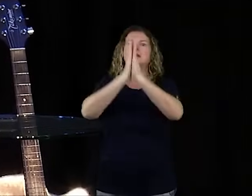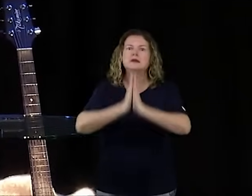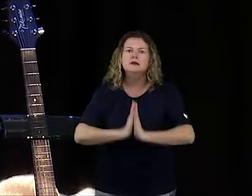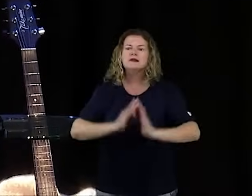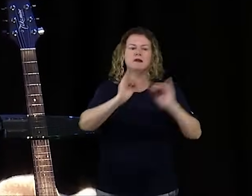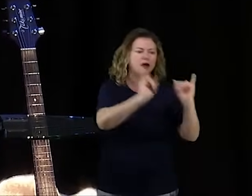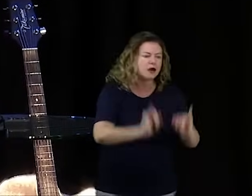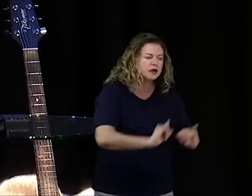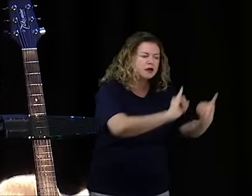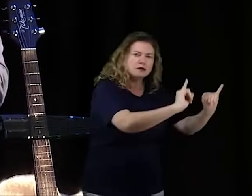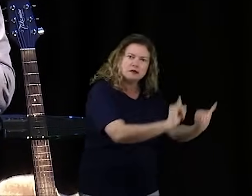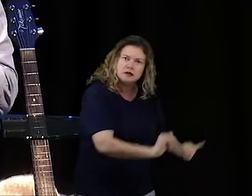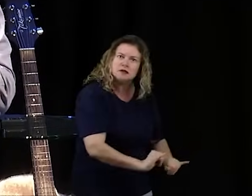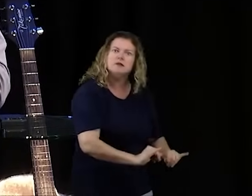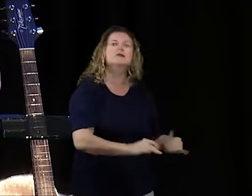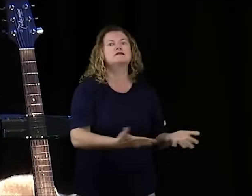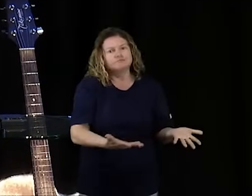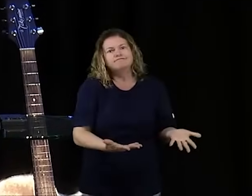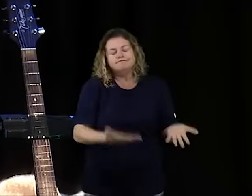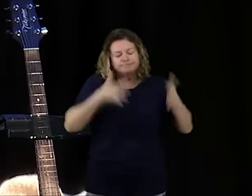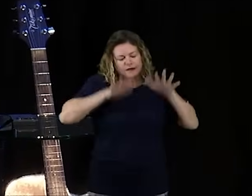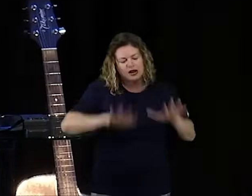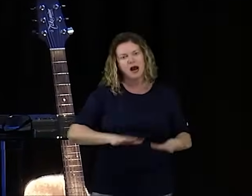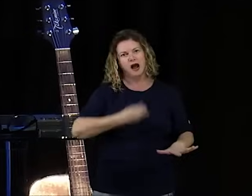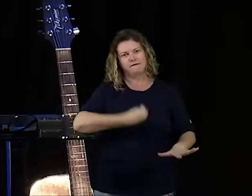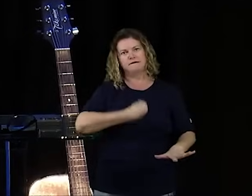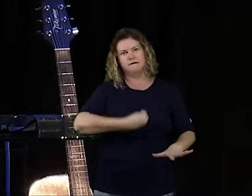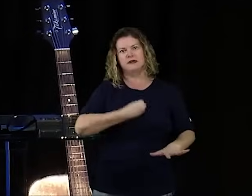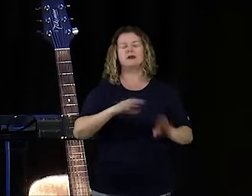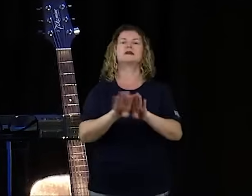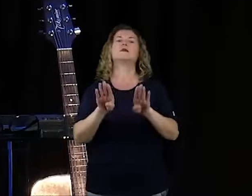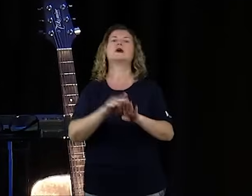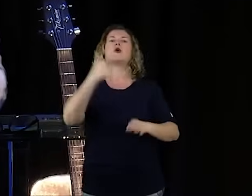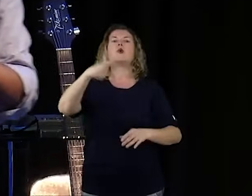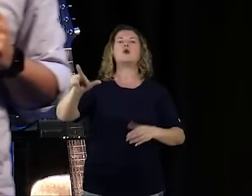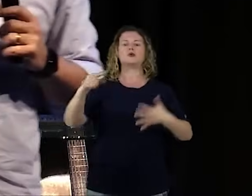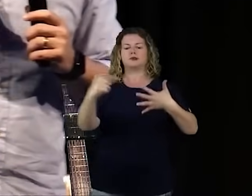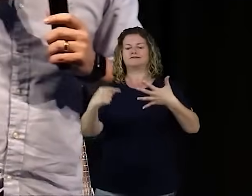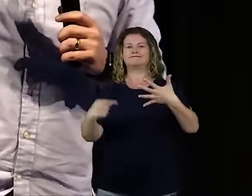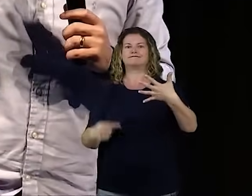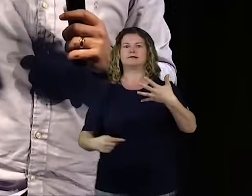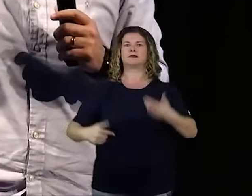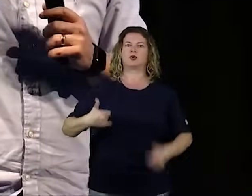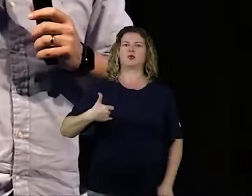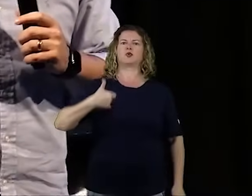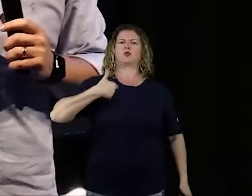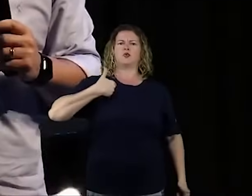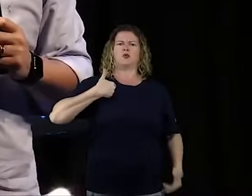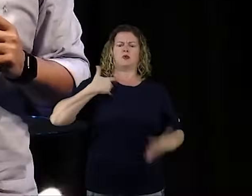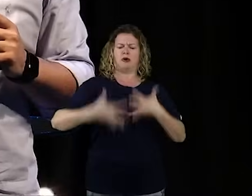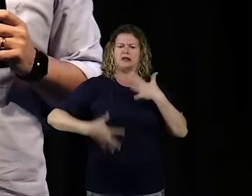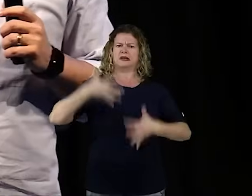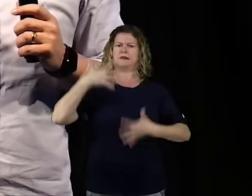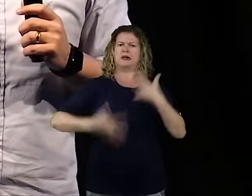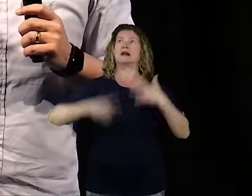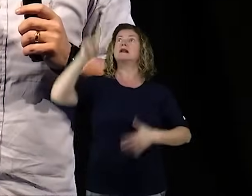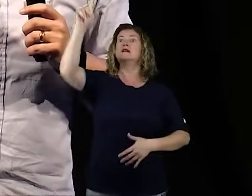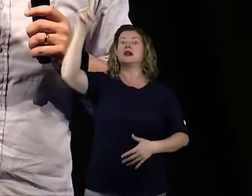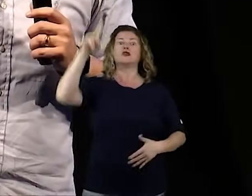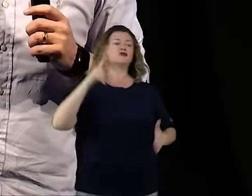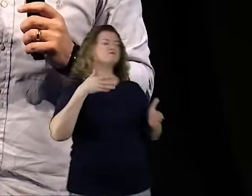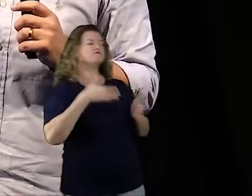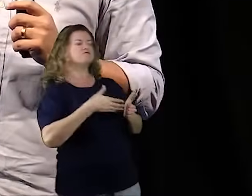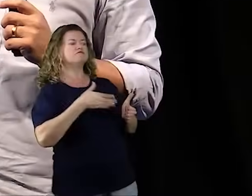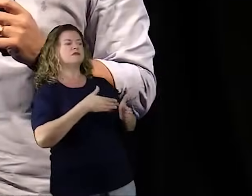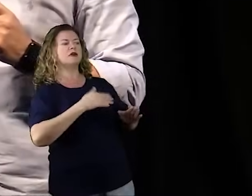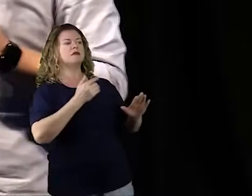Deuses nós tratamos a respeito do orgulho como motivo de impedimento Deus ele resiste aos orgulhosos ele